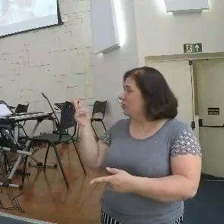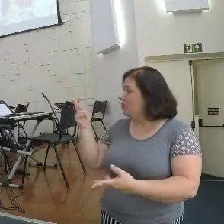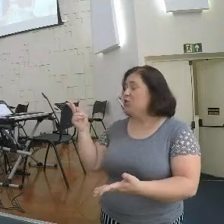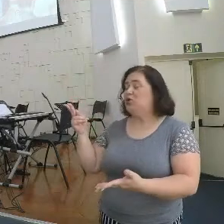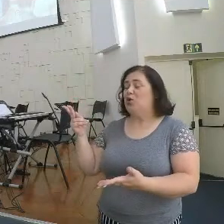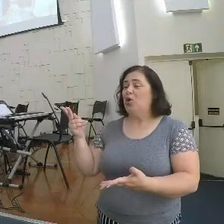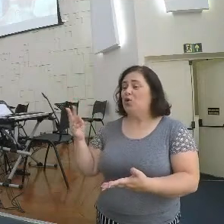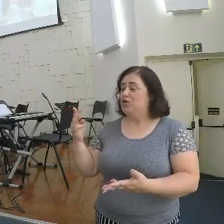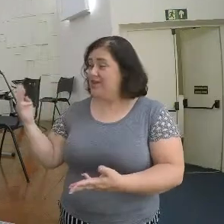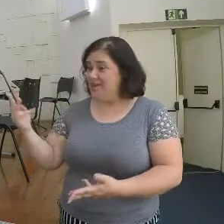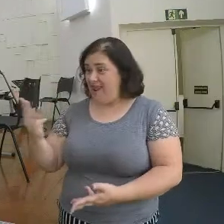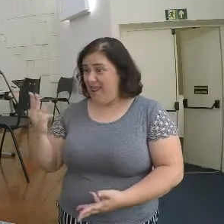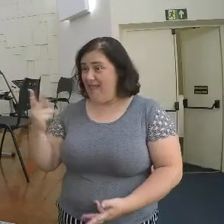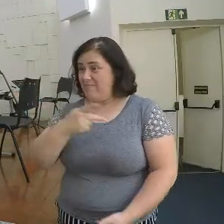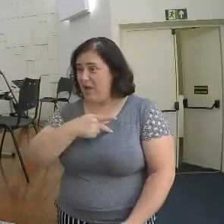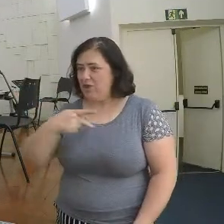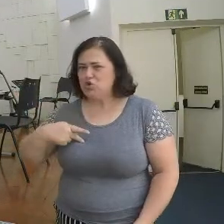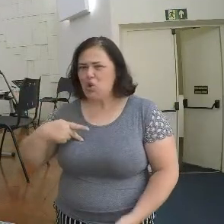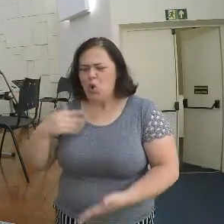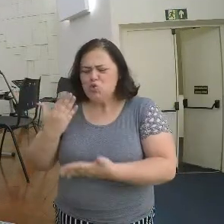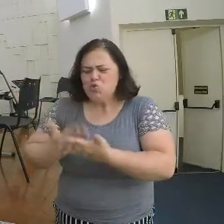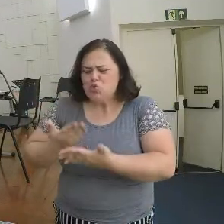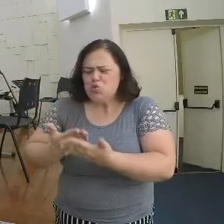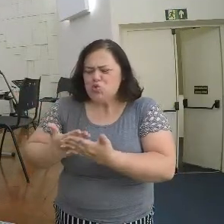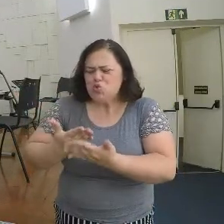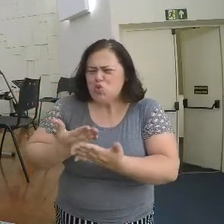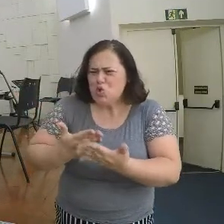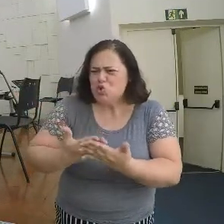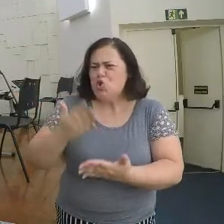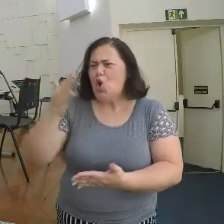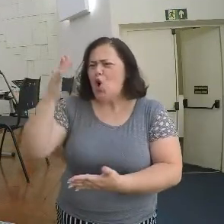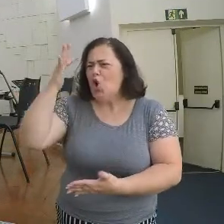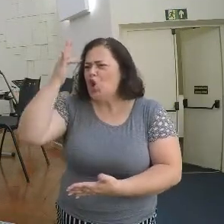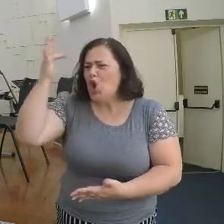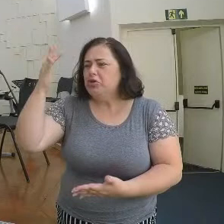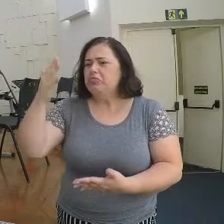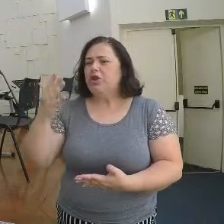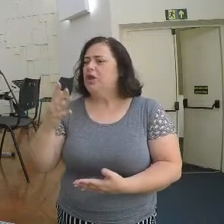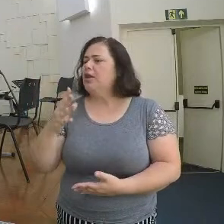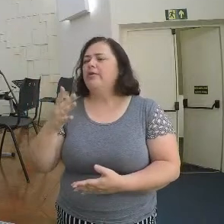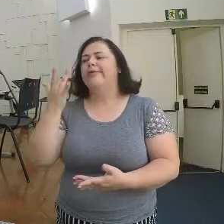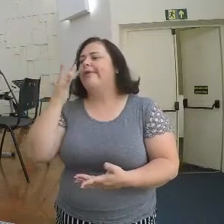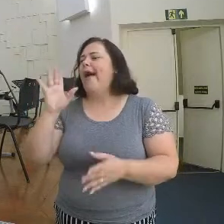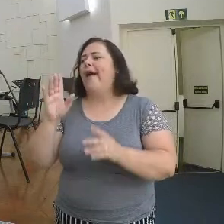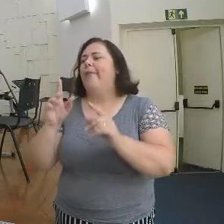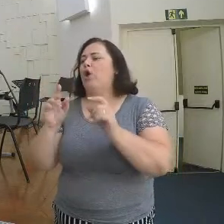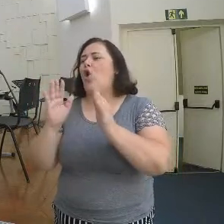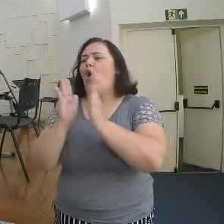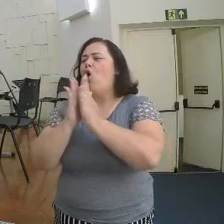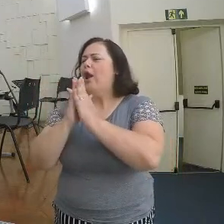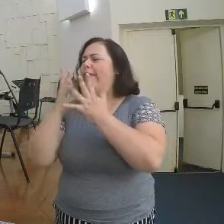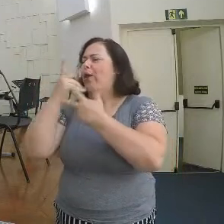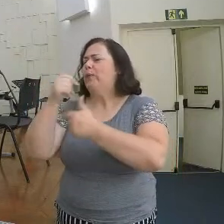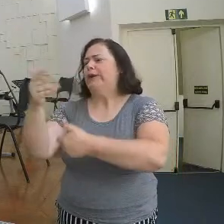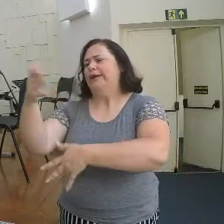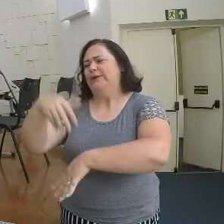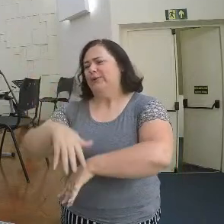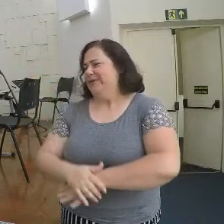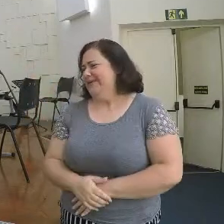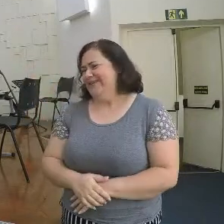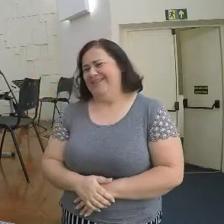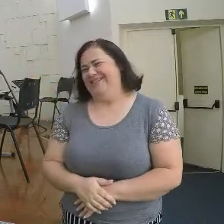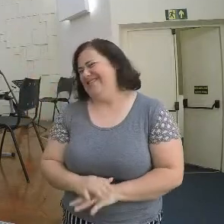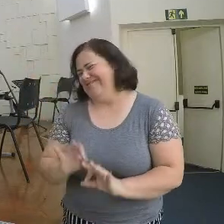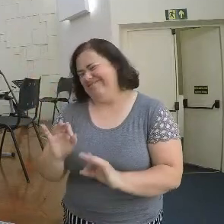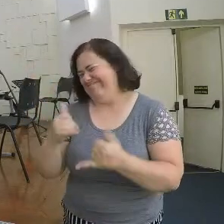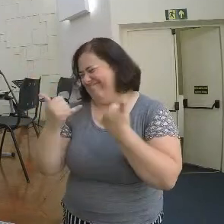também. Fiquem tranquilos, Rogério, eu estou incluído. A palavra de Deus, irmãos, diz que da boca dos pequeninos e dos que mamam,